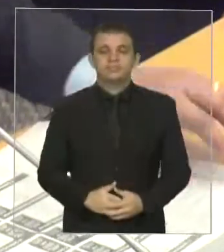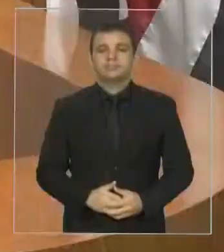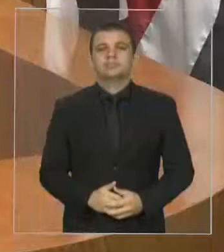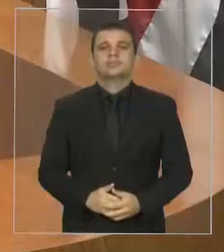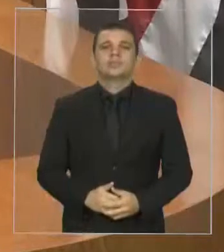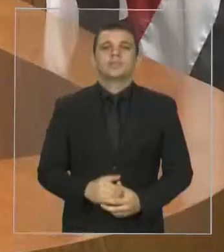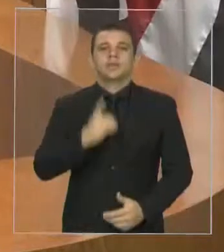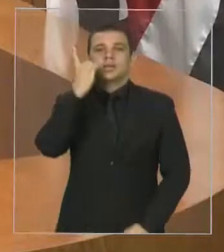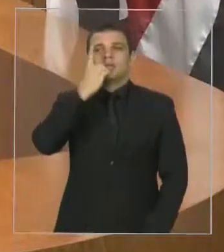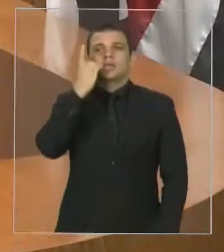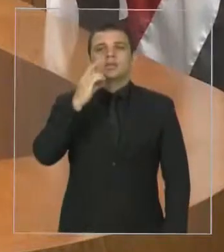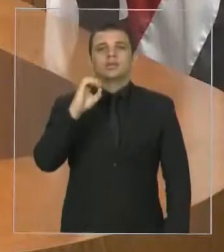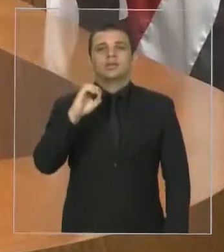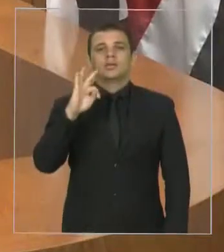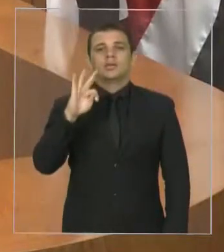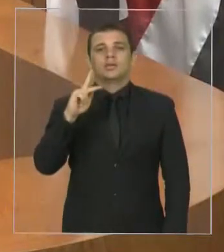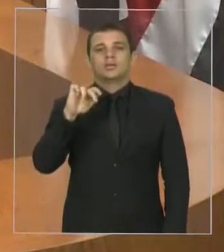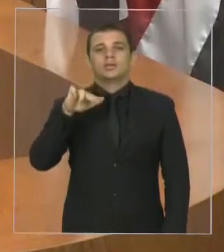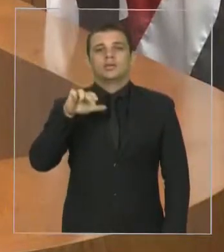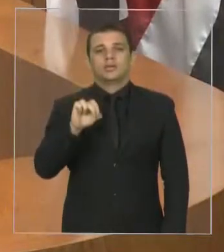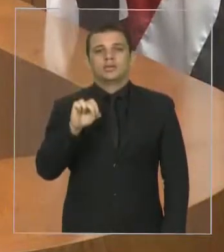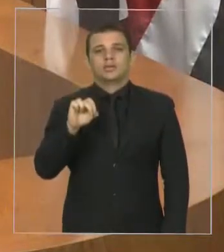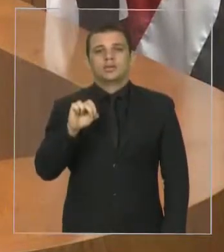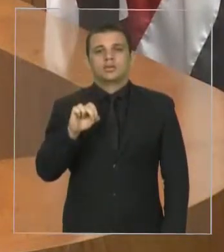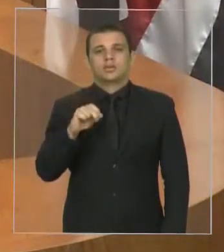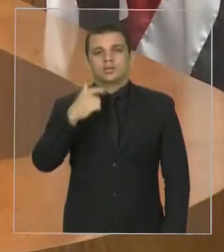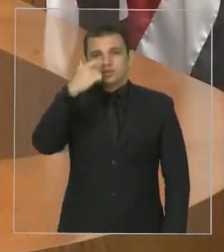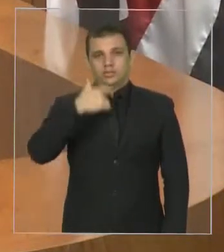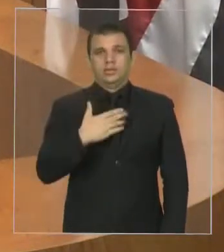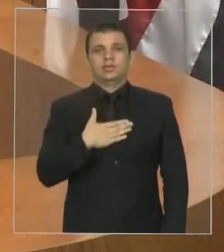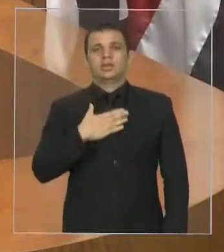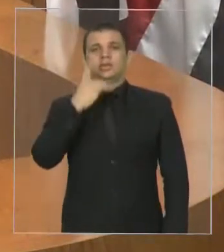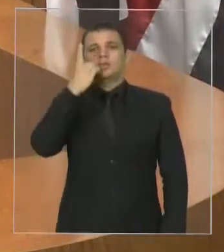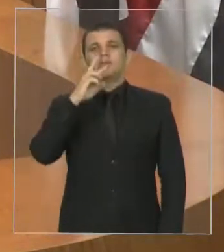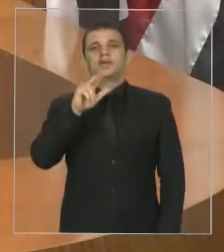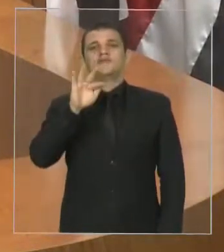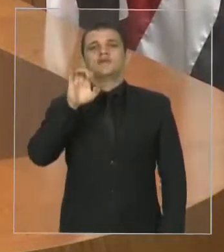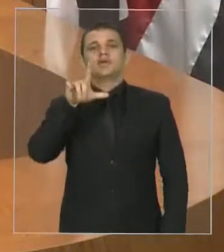Deputado Otelino, deputado Rafael Leitovo também solicita uma parte. Deputado Rafael.